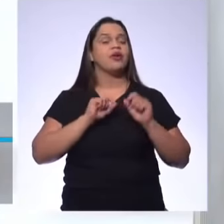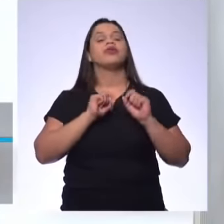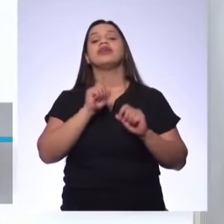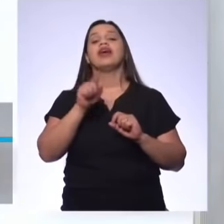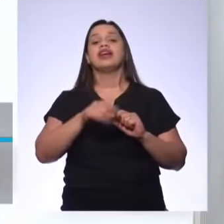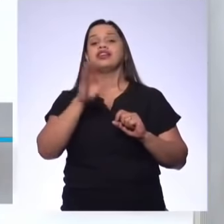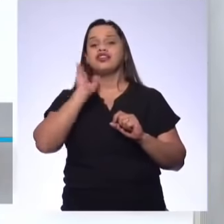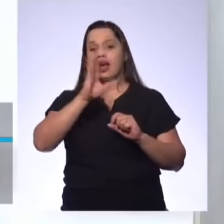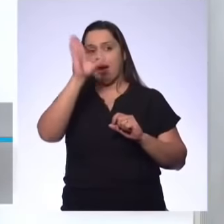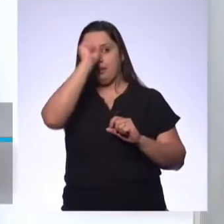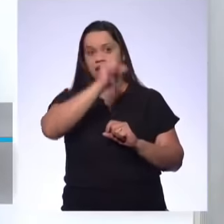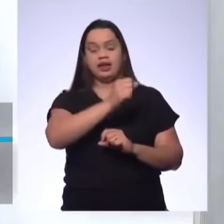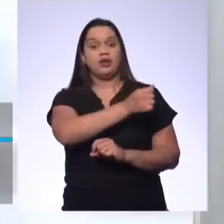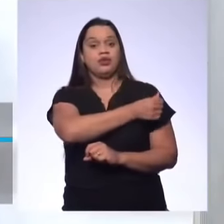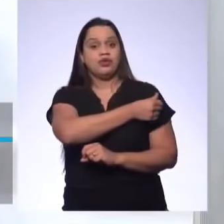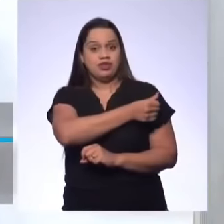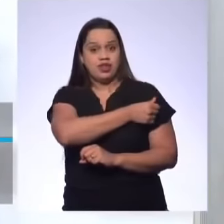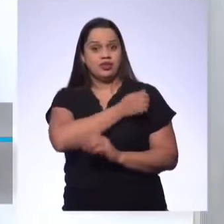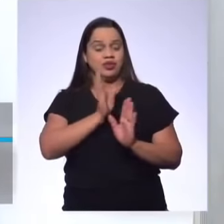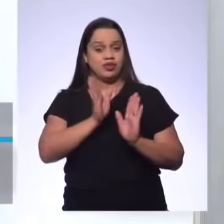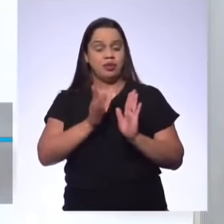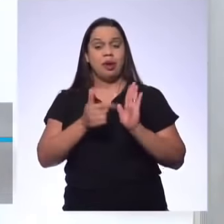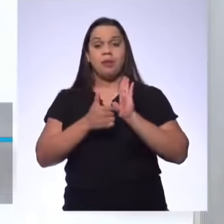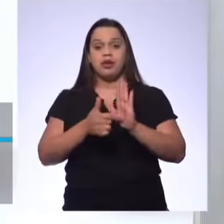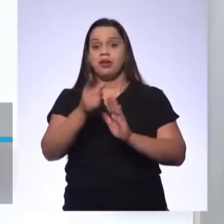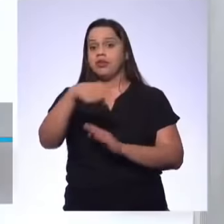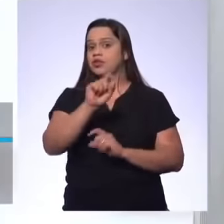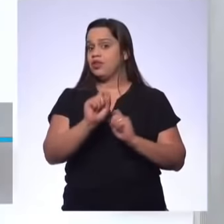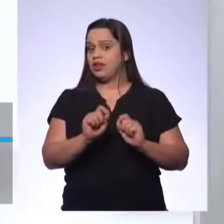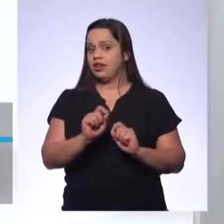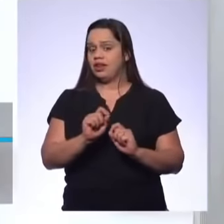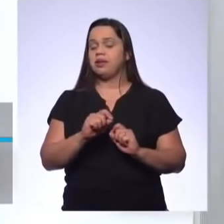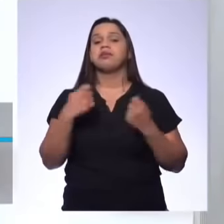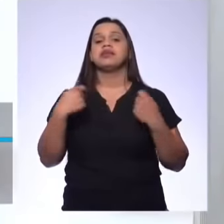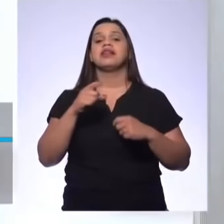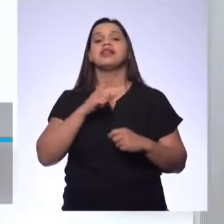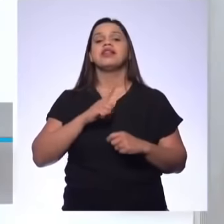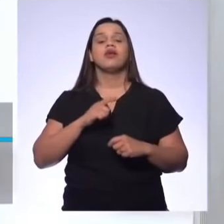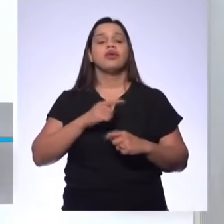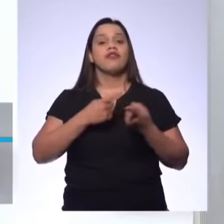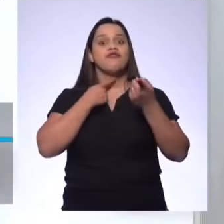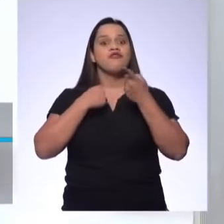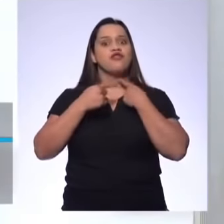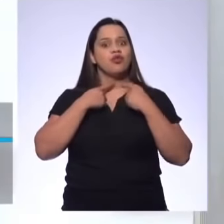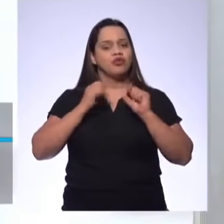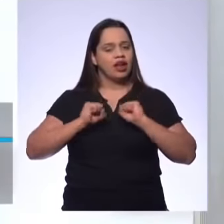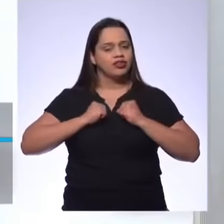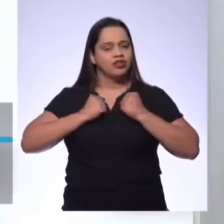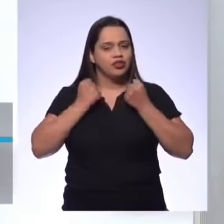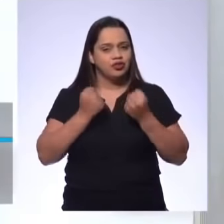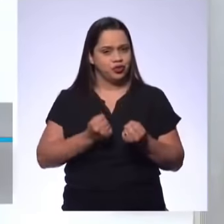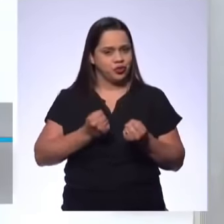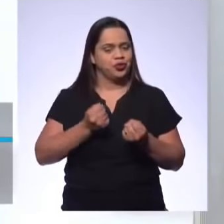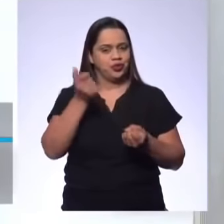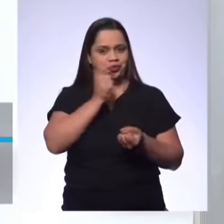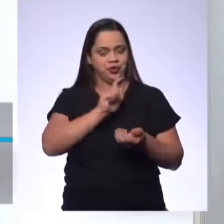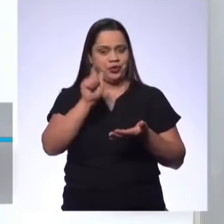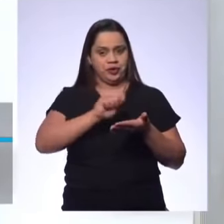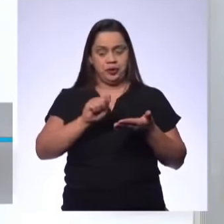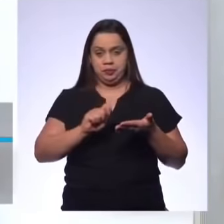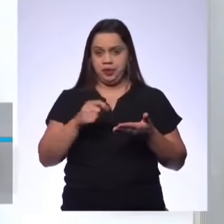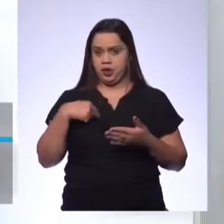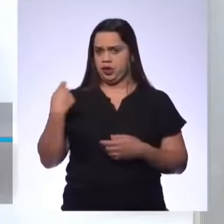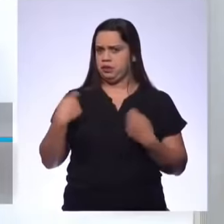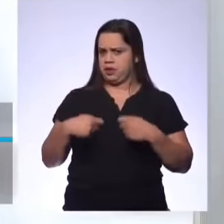que ela aprendeu no sexto ano para mostrar para vocês que basta a gente ter força de vontade Tá certo a gente tem que